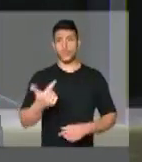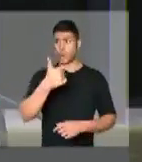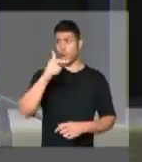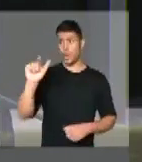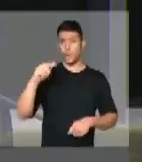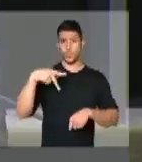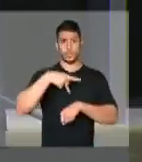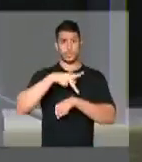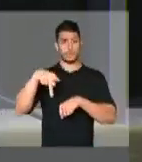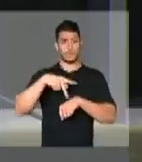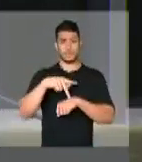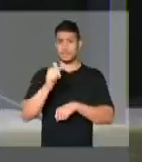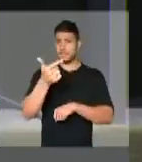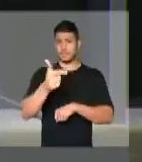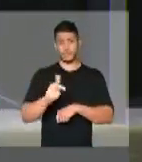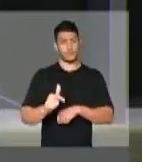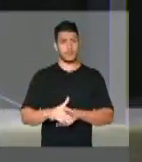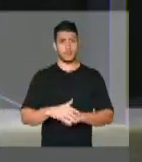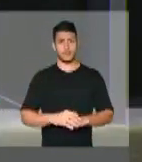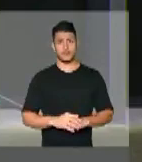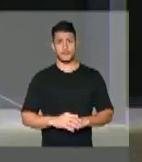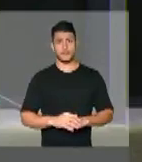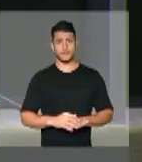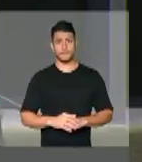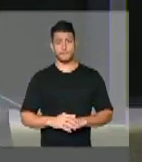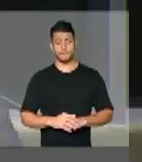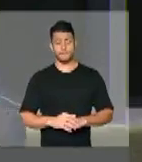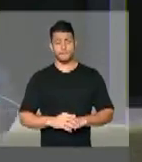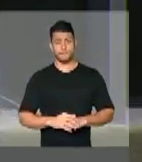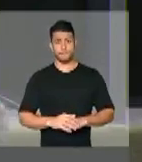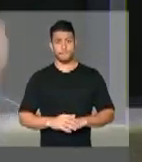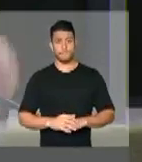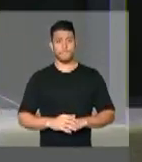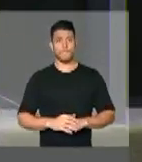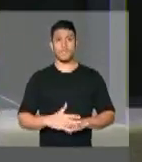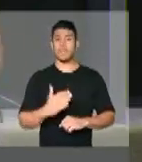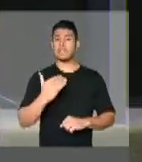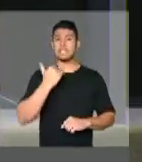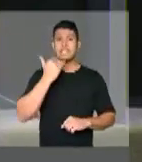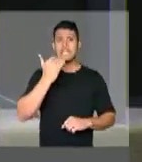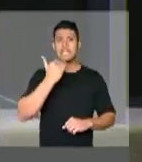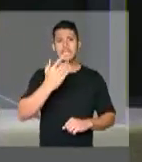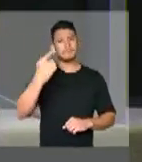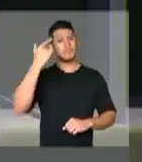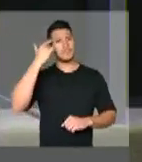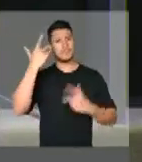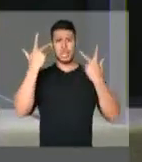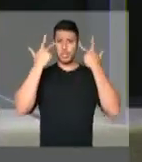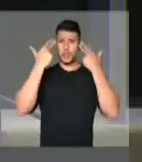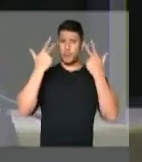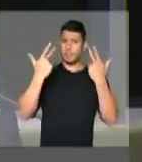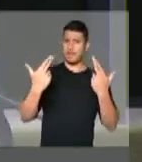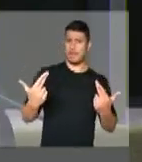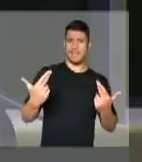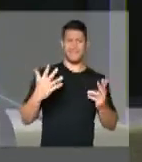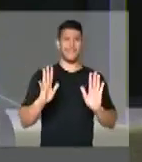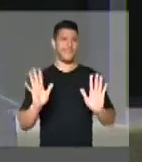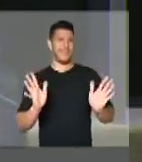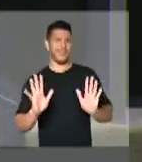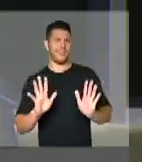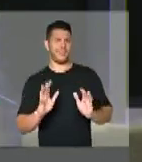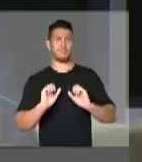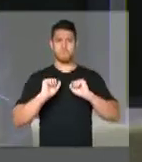do mundo tem mais defensores de direitos humanos assassinados que o Brasil. Ninguém pode achar que isso é normal, ninguém pode